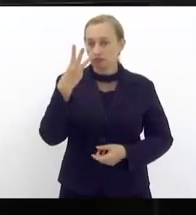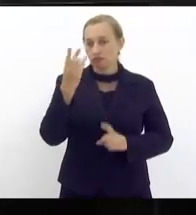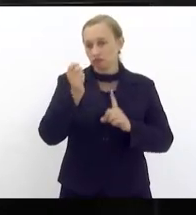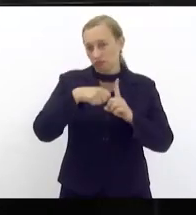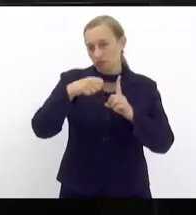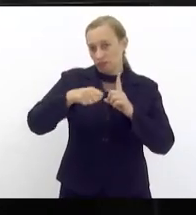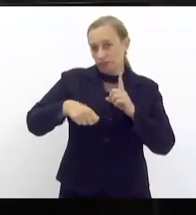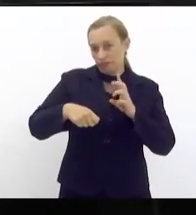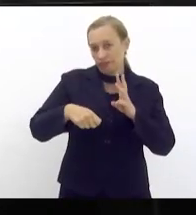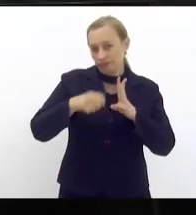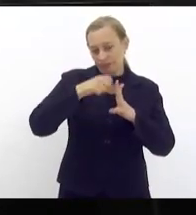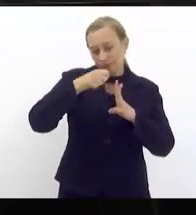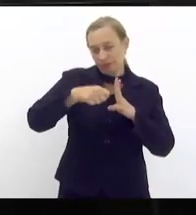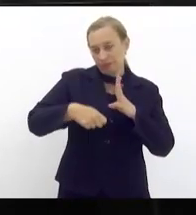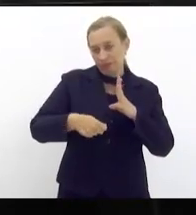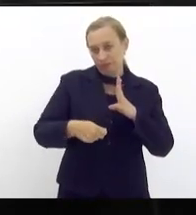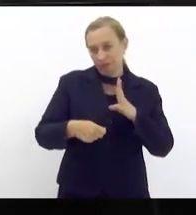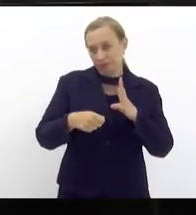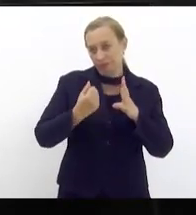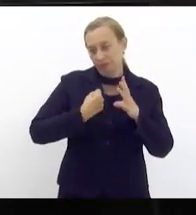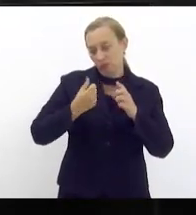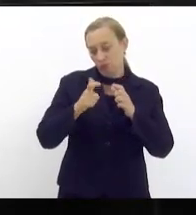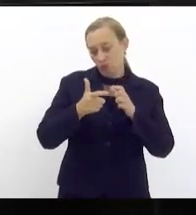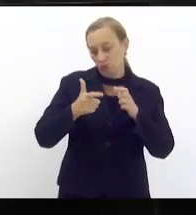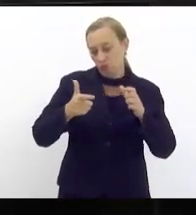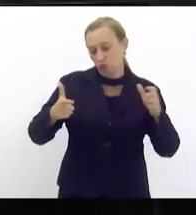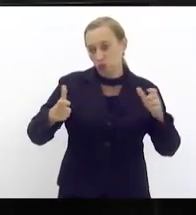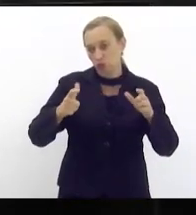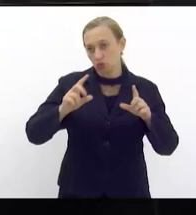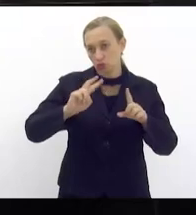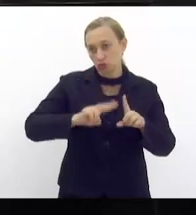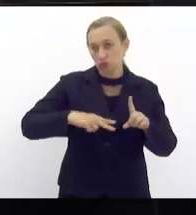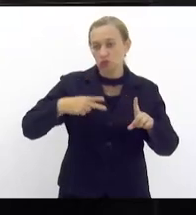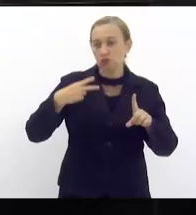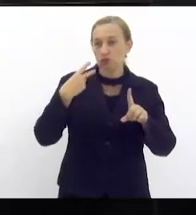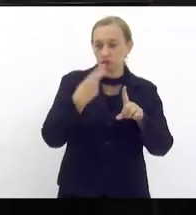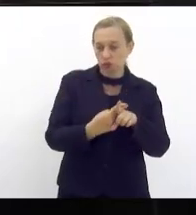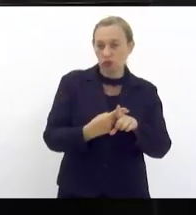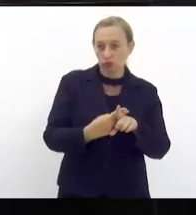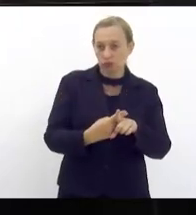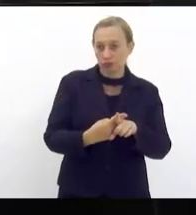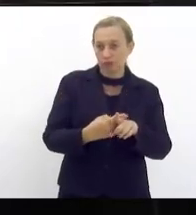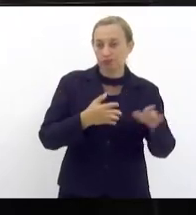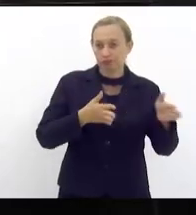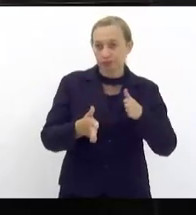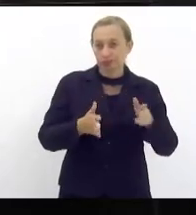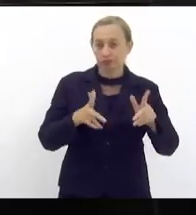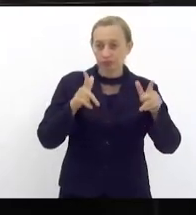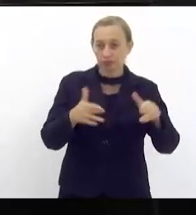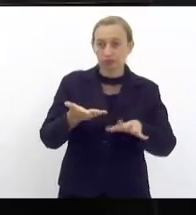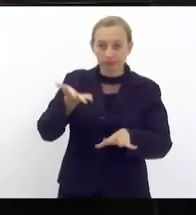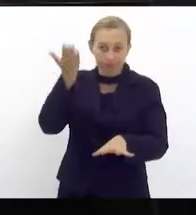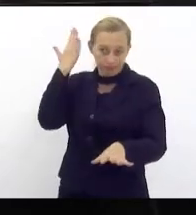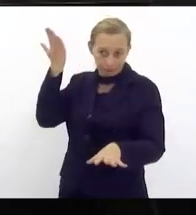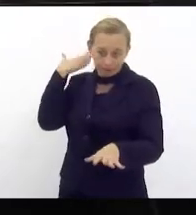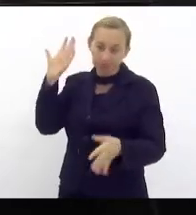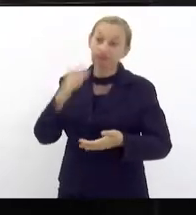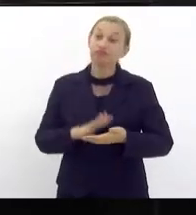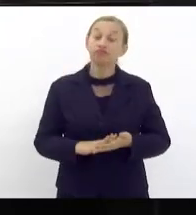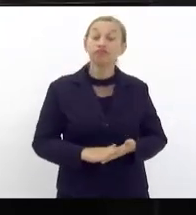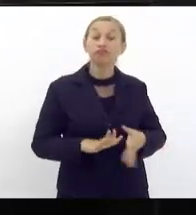meses é crescer cinco vezes mais do que o mesmo período do ano passado então